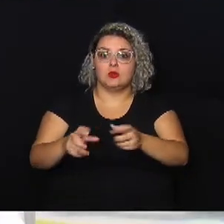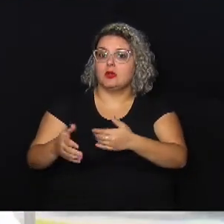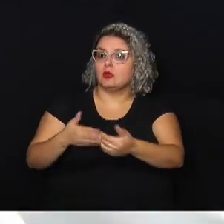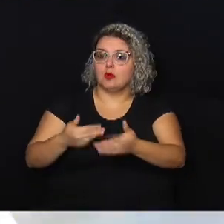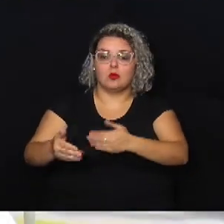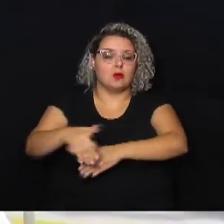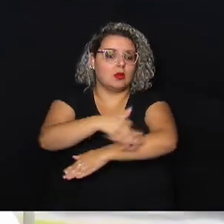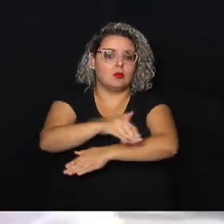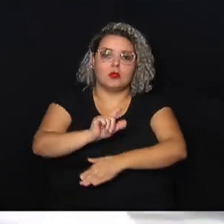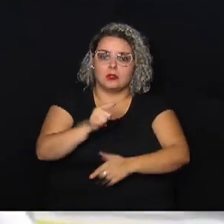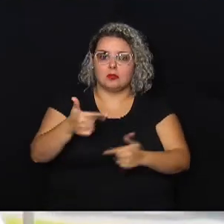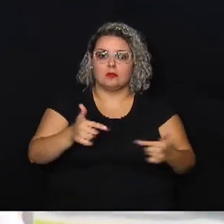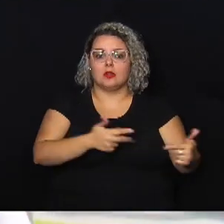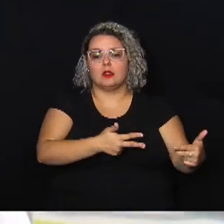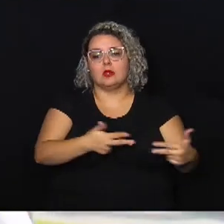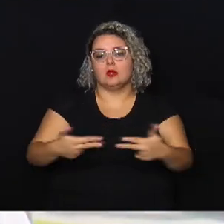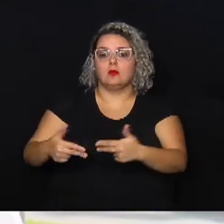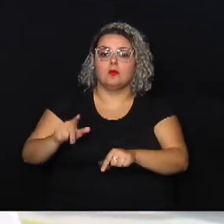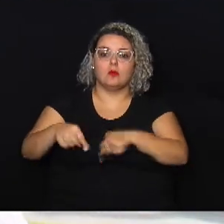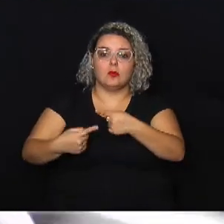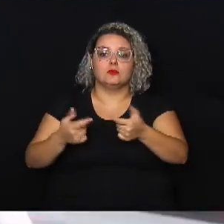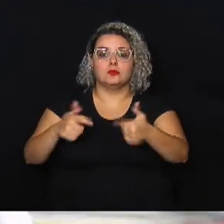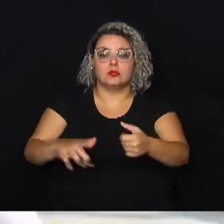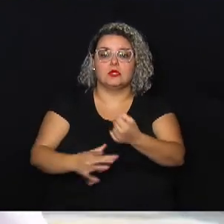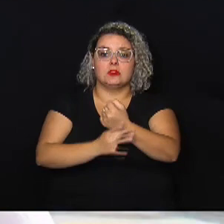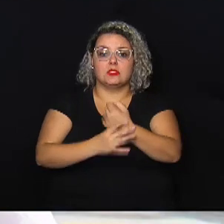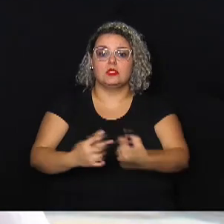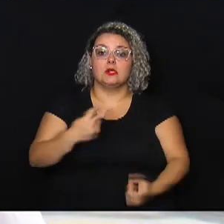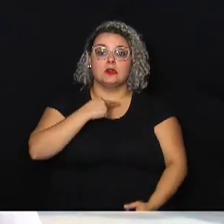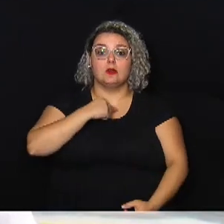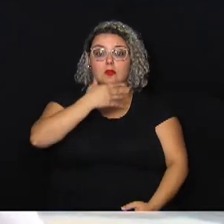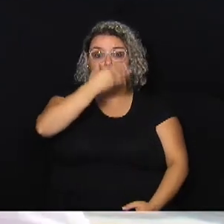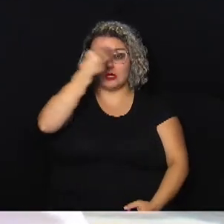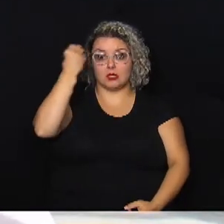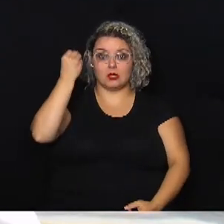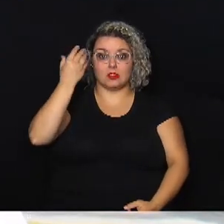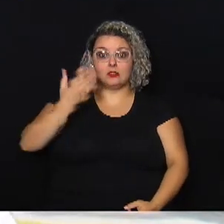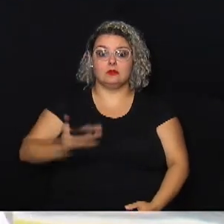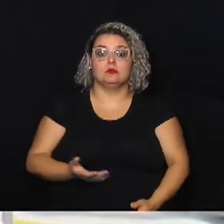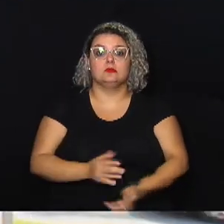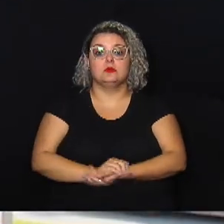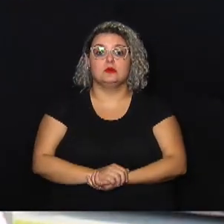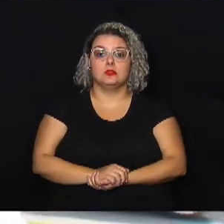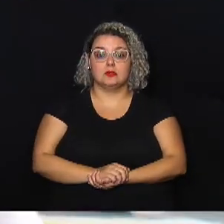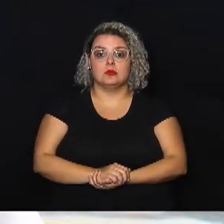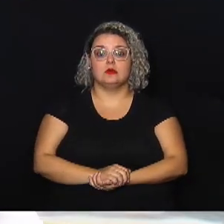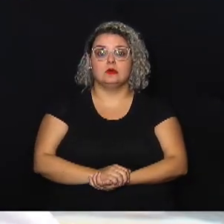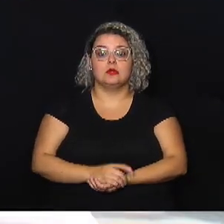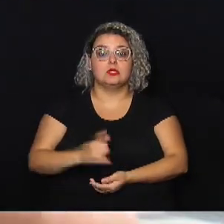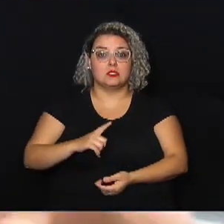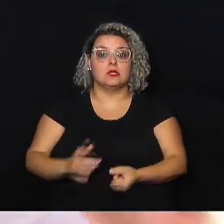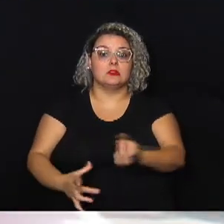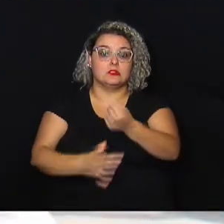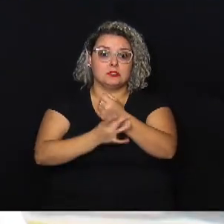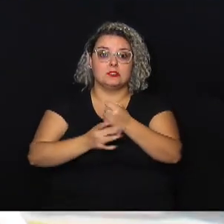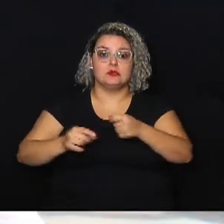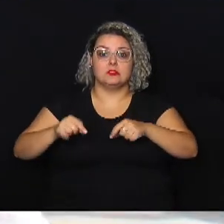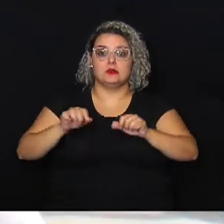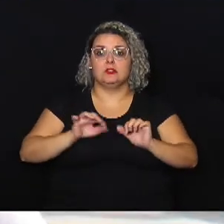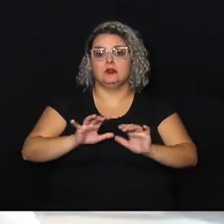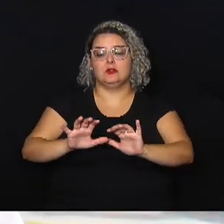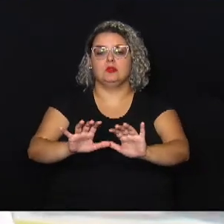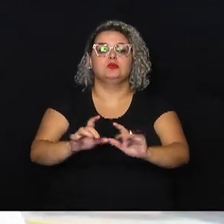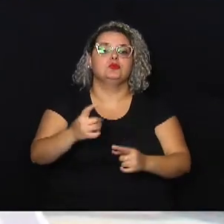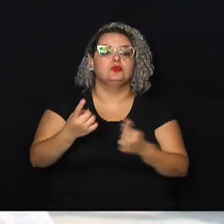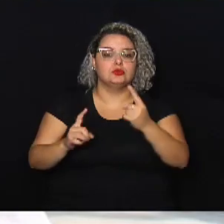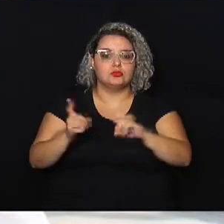A outro ponto da segurança, hoje em dia a gente não pode esquecer, é ter segurança no bloco. O nosso bloco vem com corda de